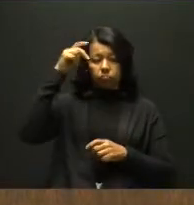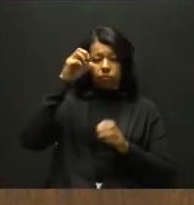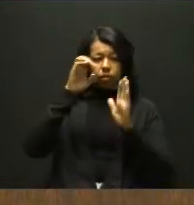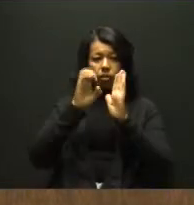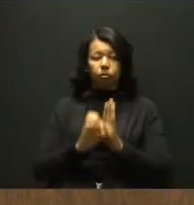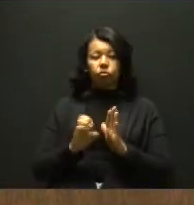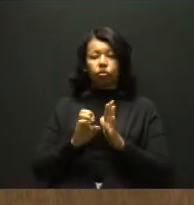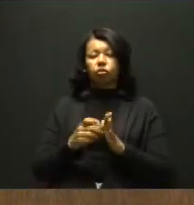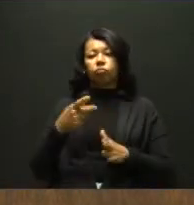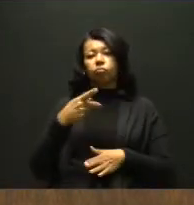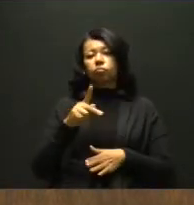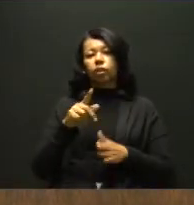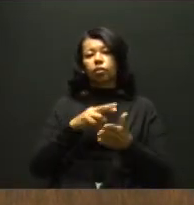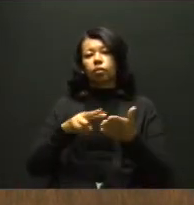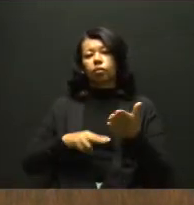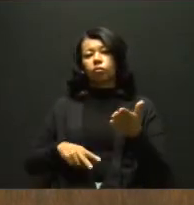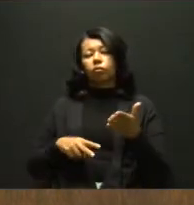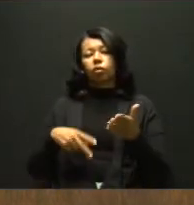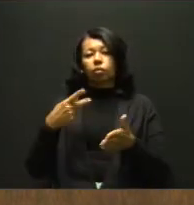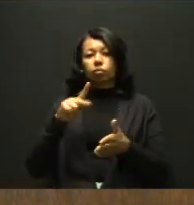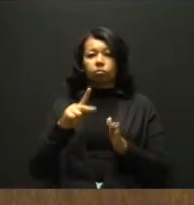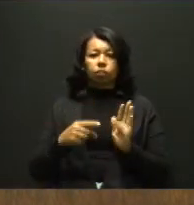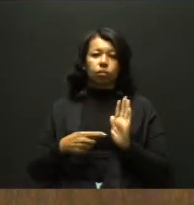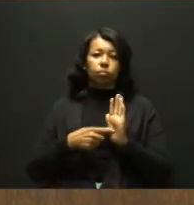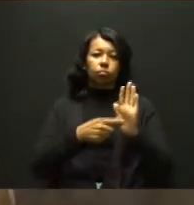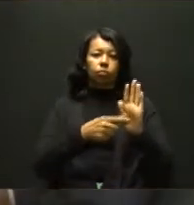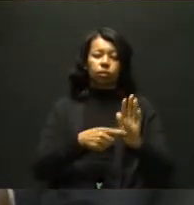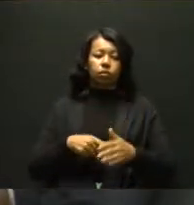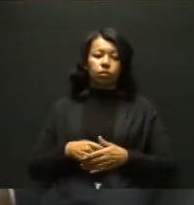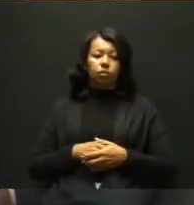secretário que proceda à leitura emenda de redação apresentada